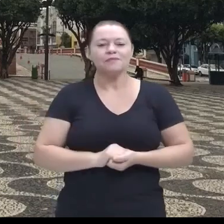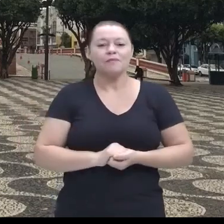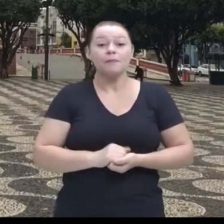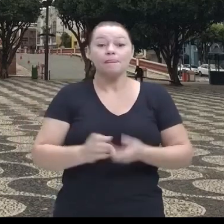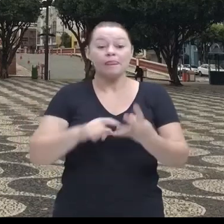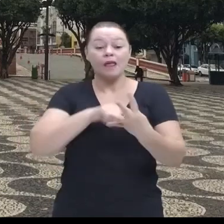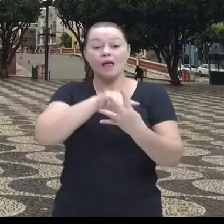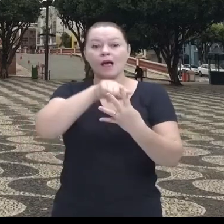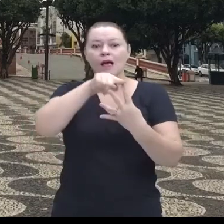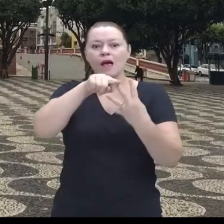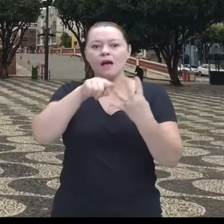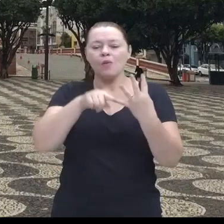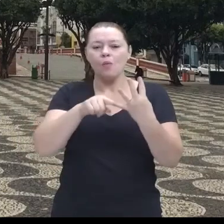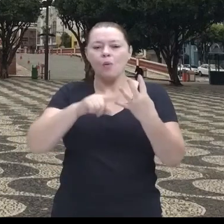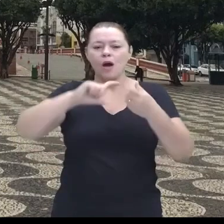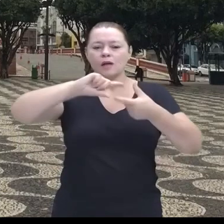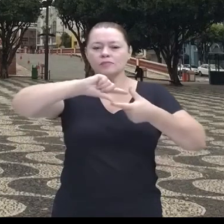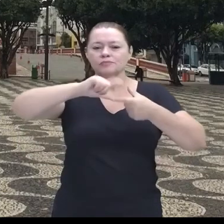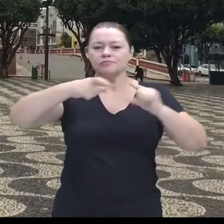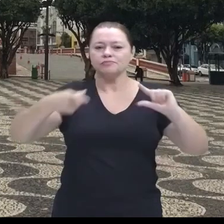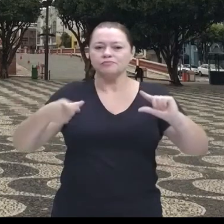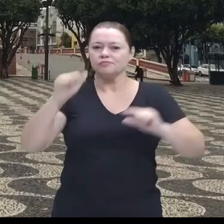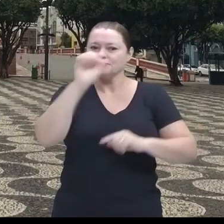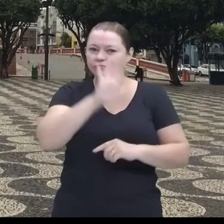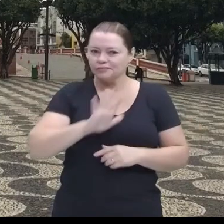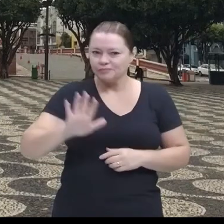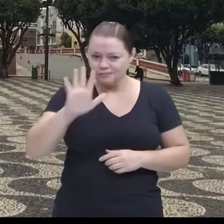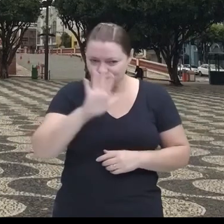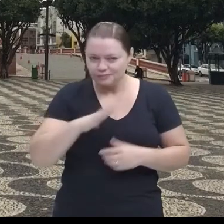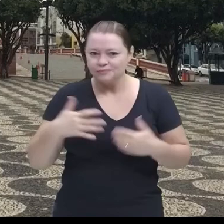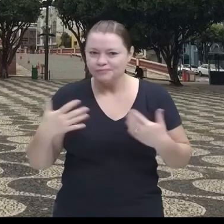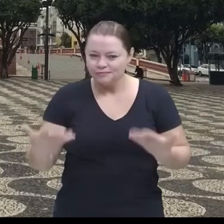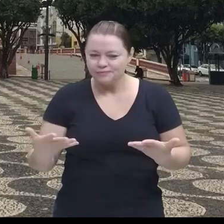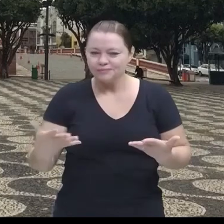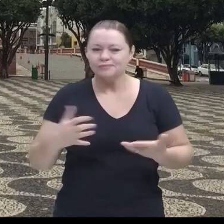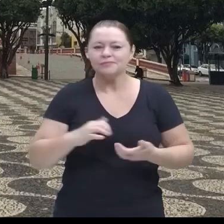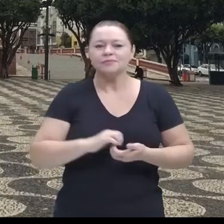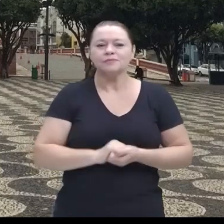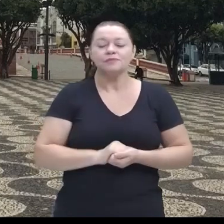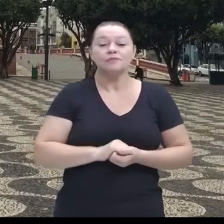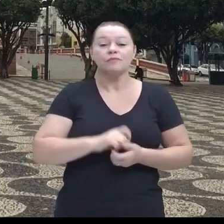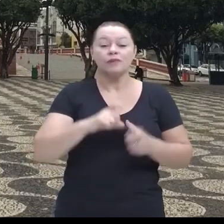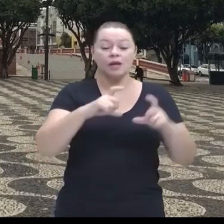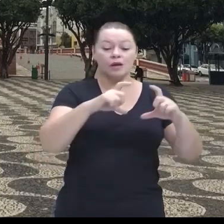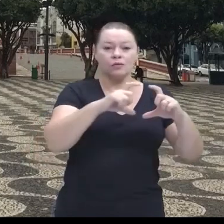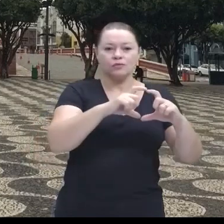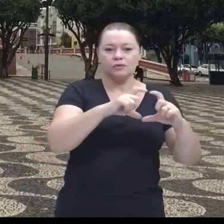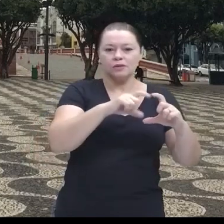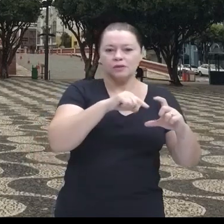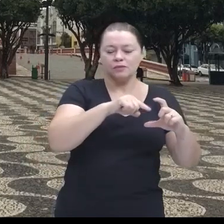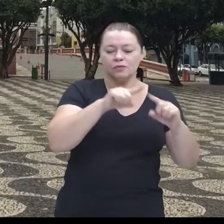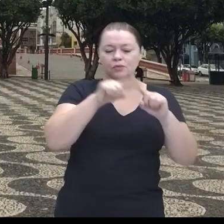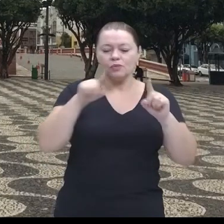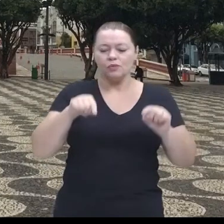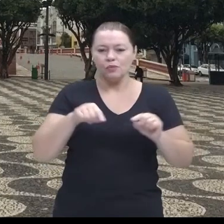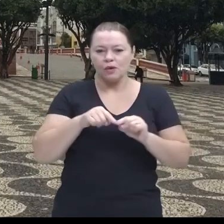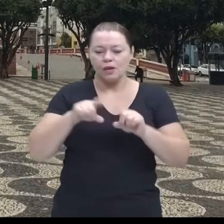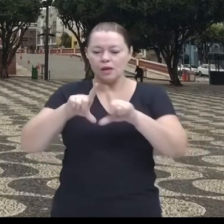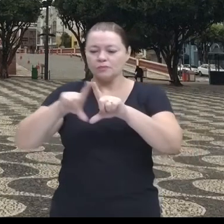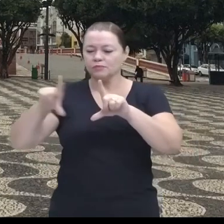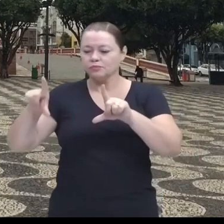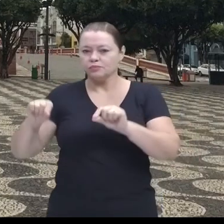4 formas geométricas: círculo, quadrado,